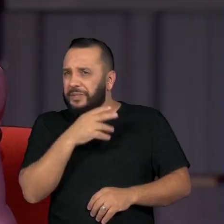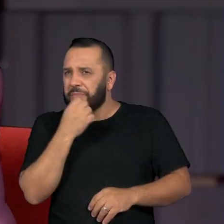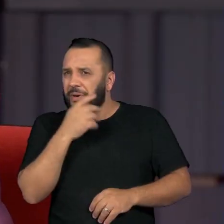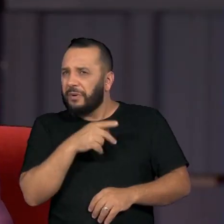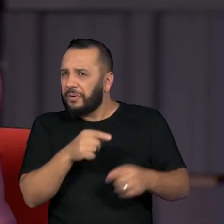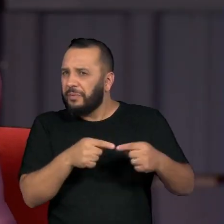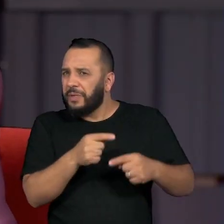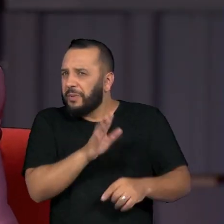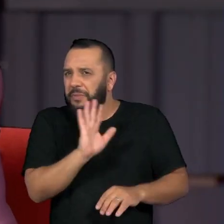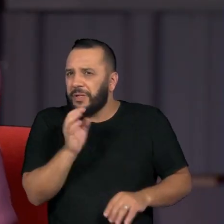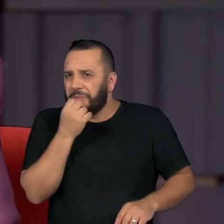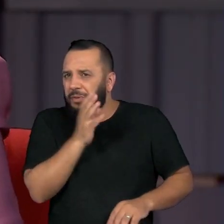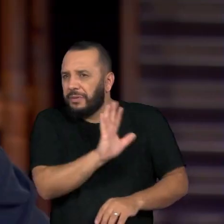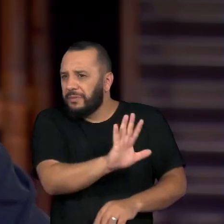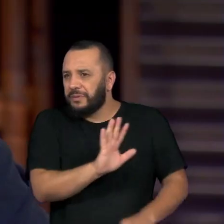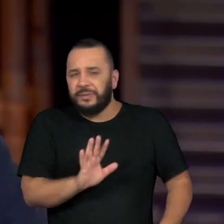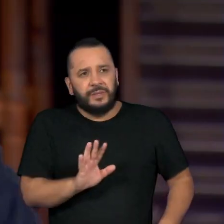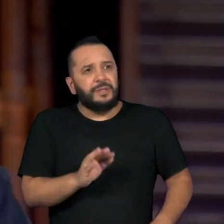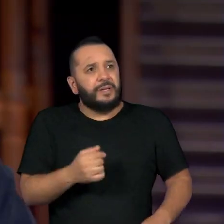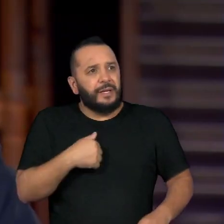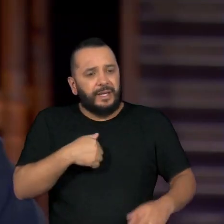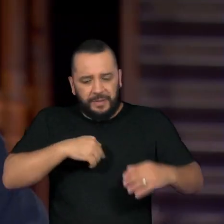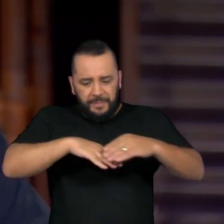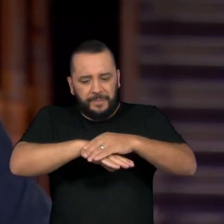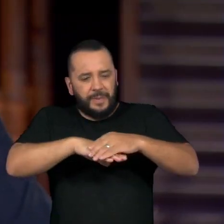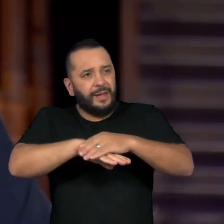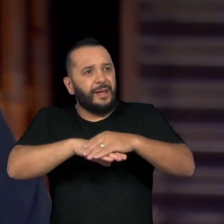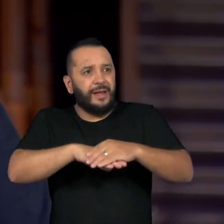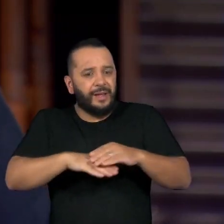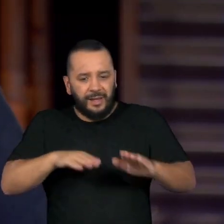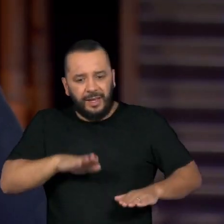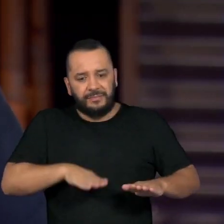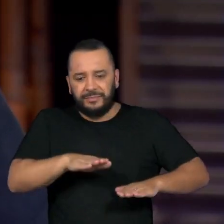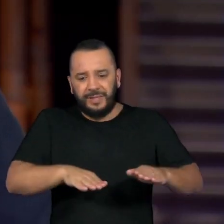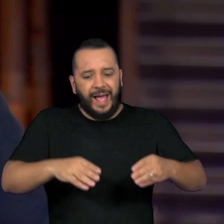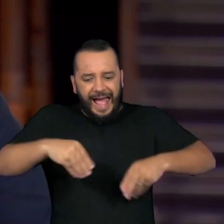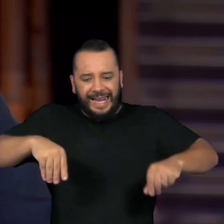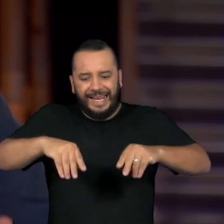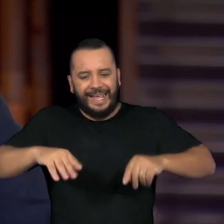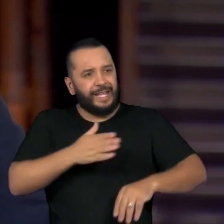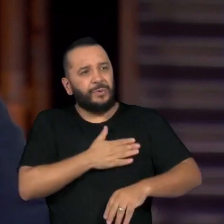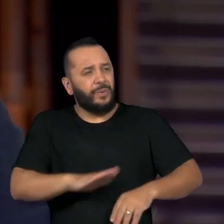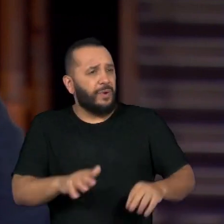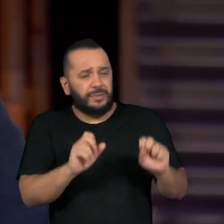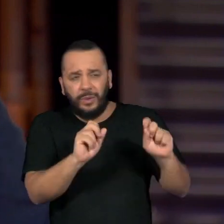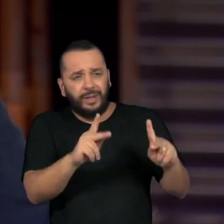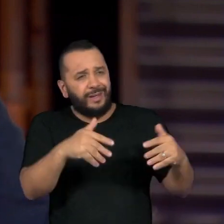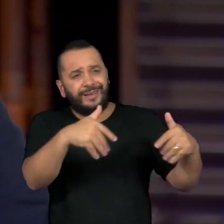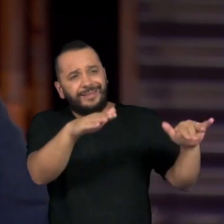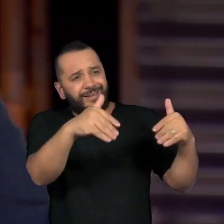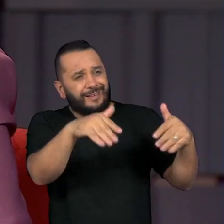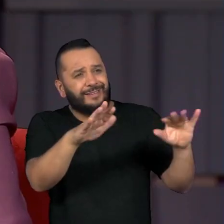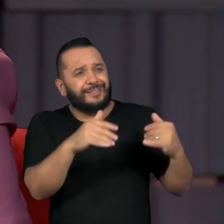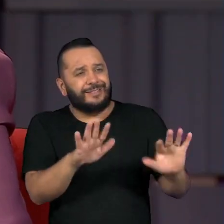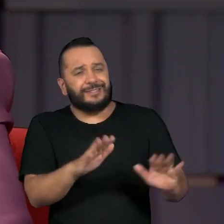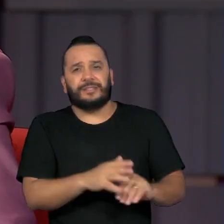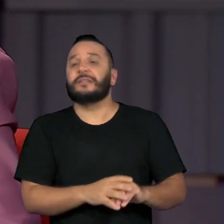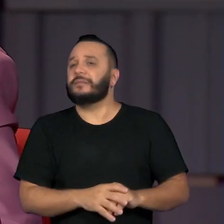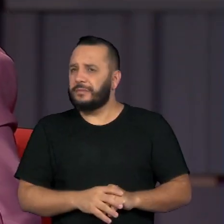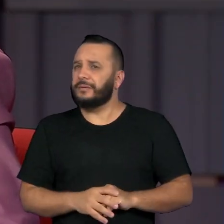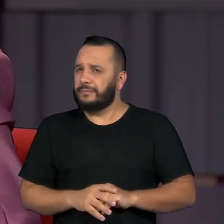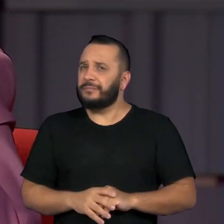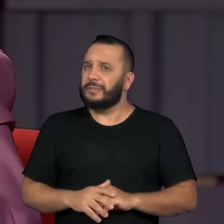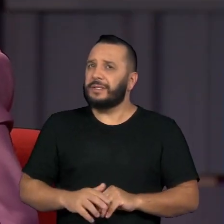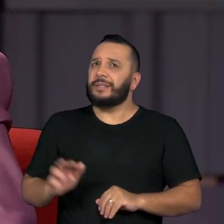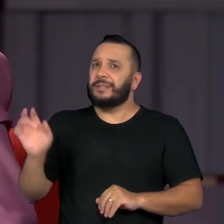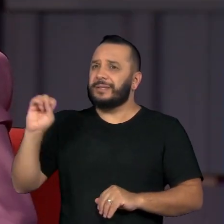ideia ficar, às vezes, com o pé úmido ali naquele contato e tal. Então, é legal deixar rolar, né? É se